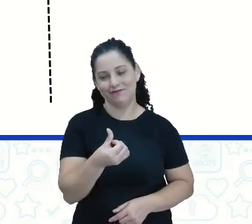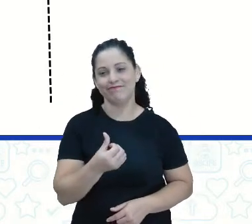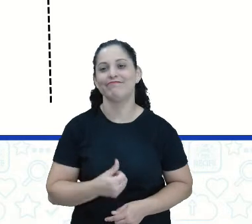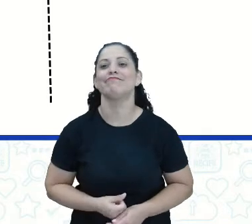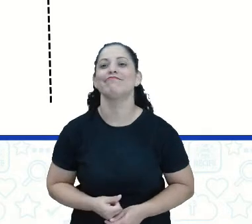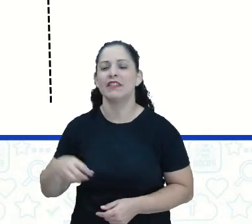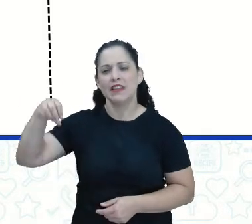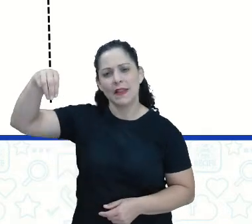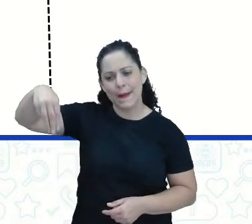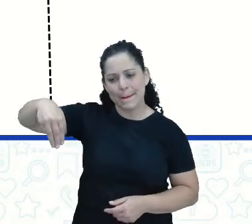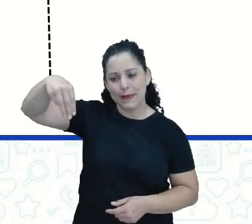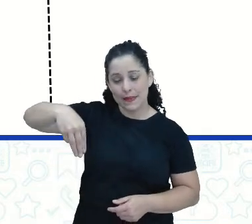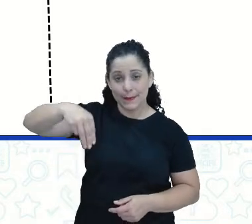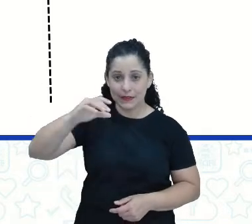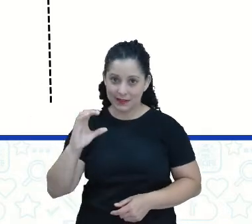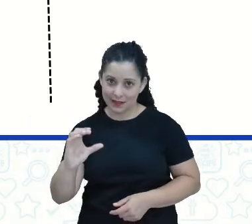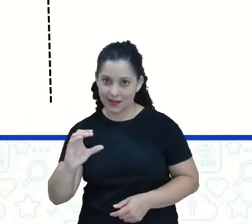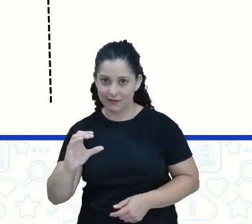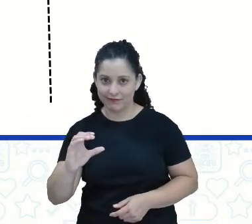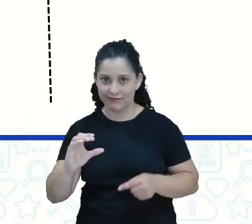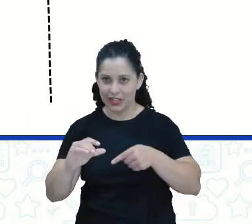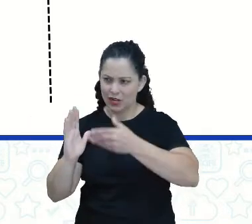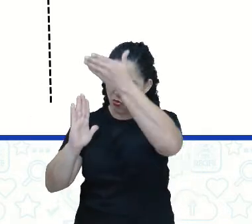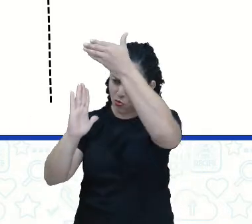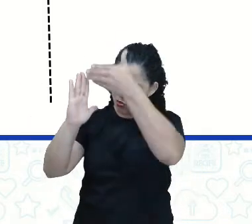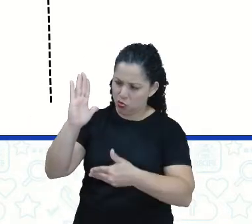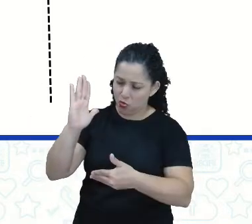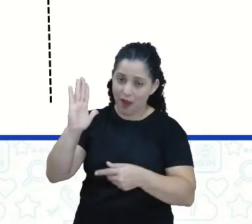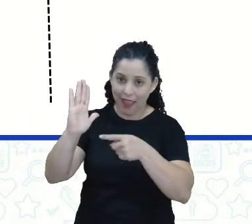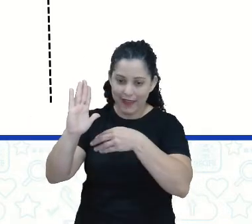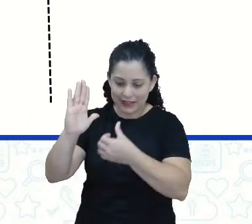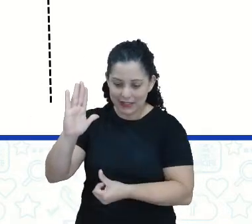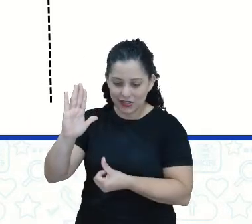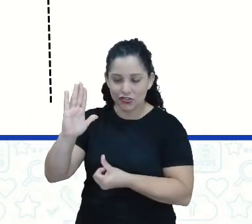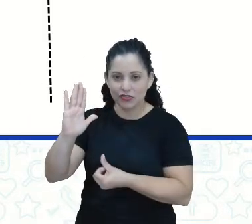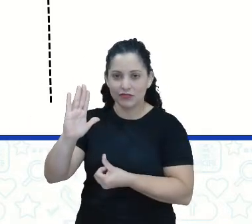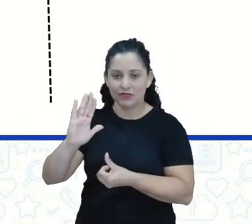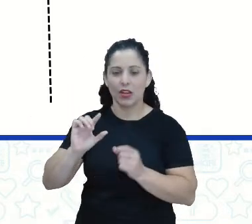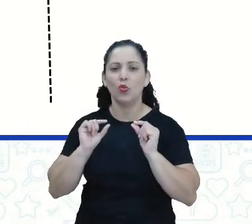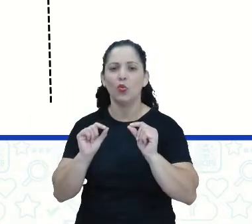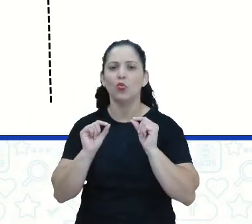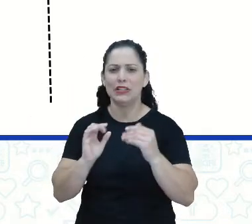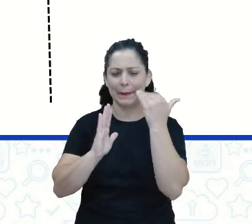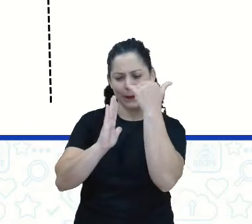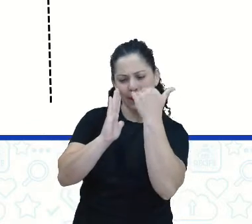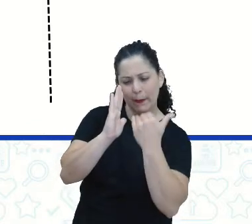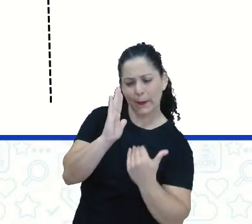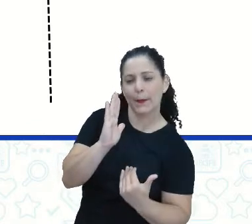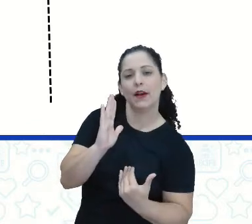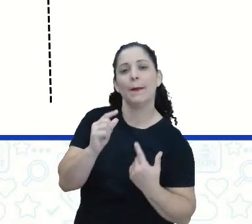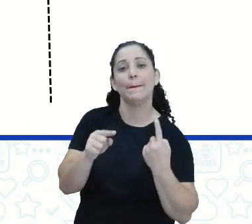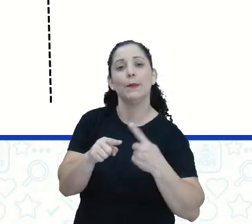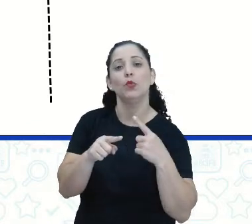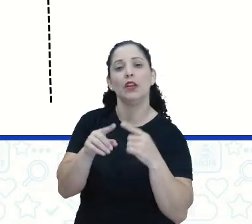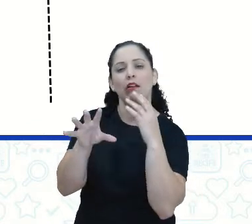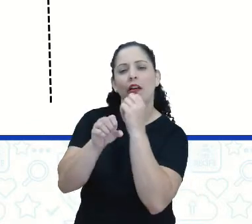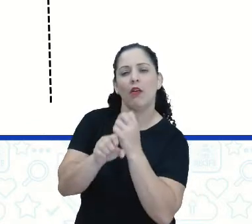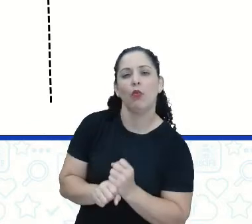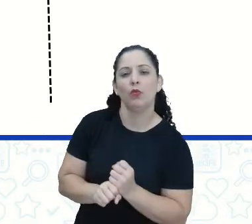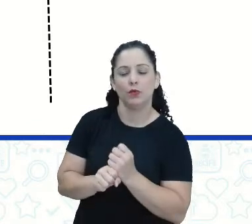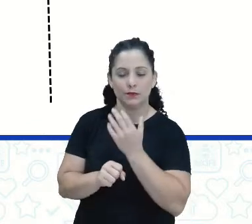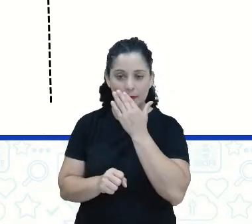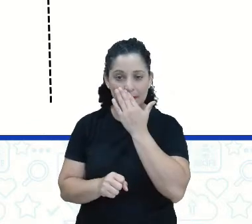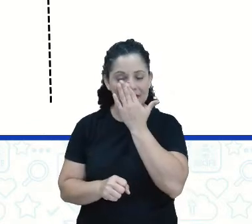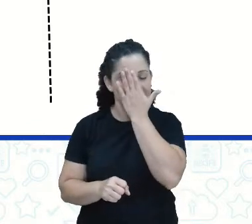Se o MMC, se o mínimo múltiplo comum é 6, qual é o sentido desse cálculo? É que agora os